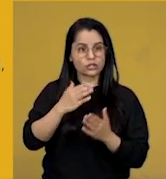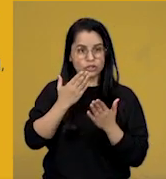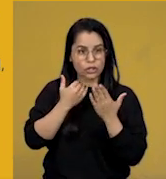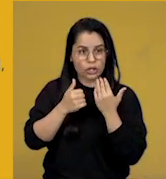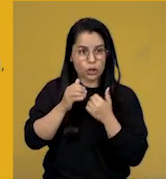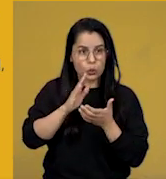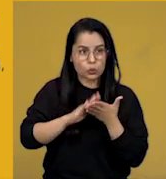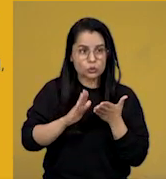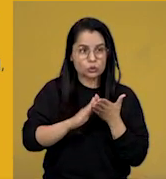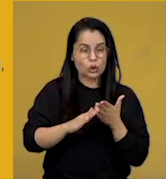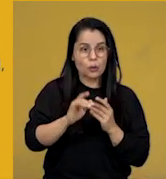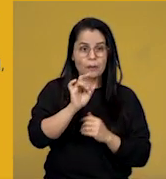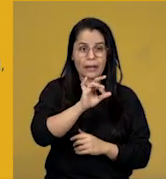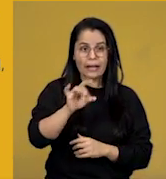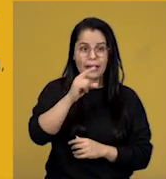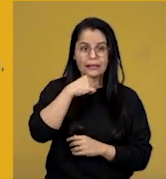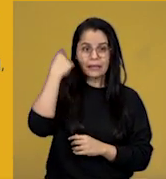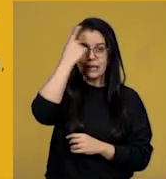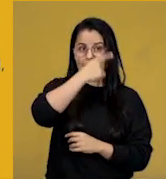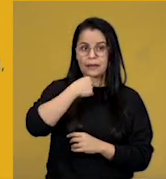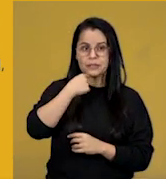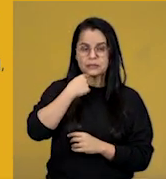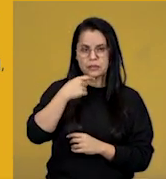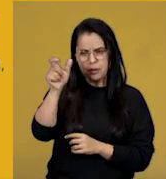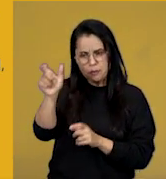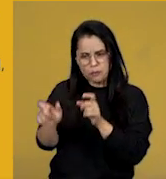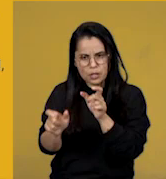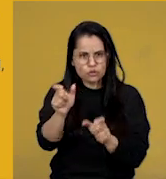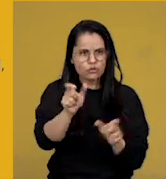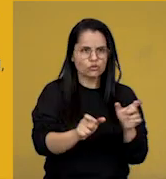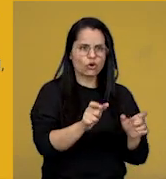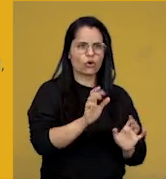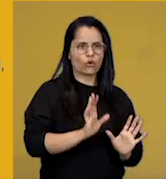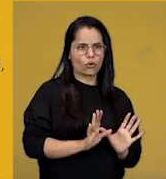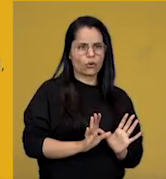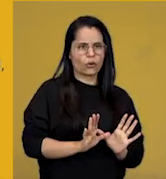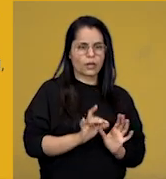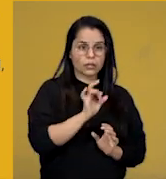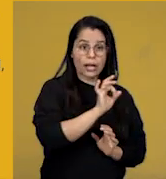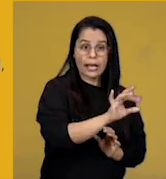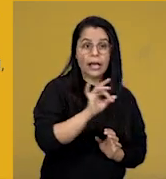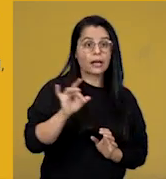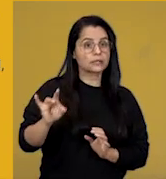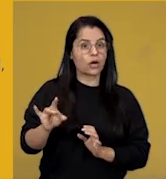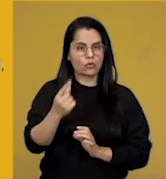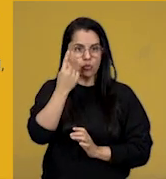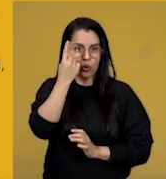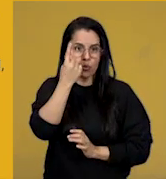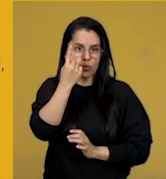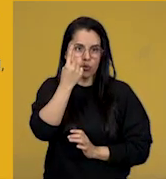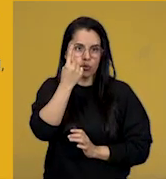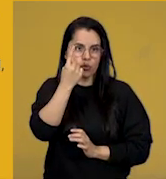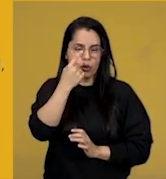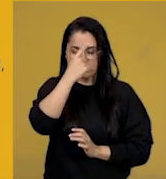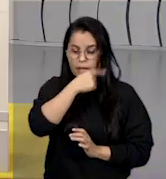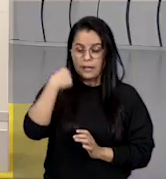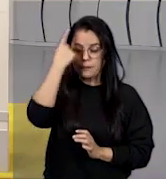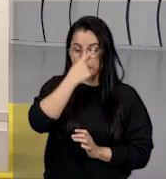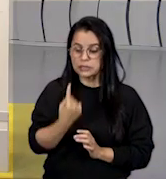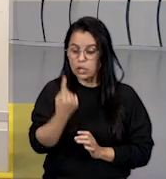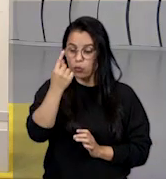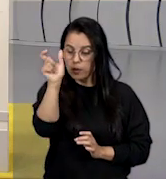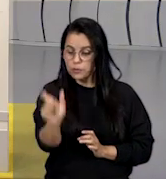por cabeça. O jantar custou por cabeça. Cada cabeça é uma. Então, cada cabeça,